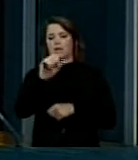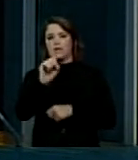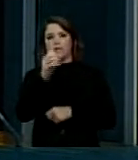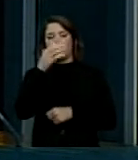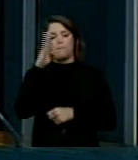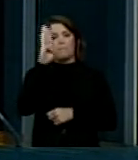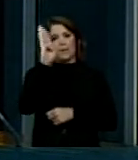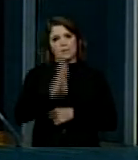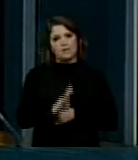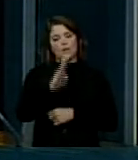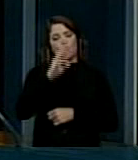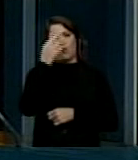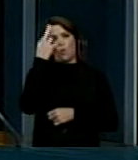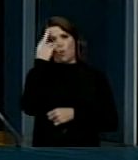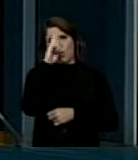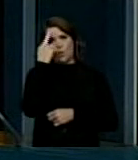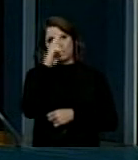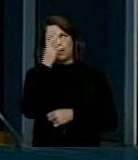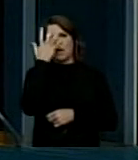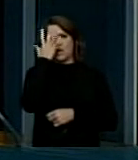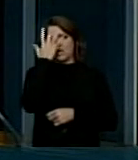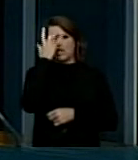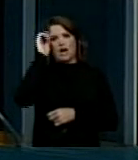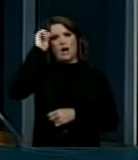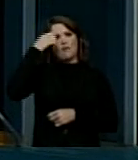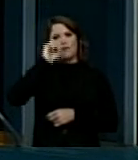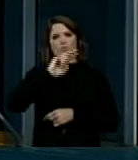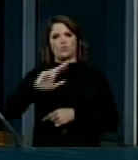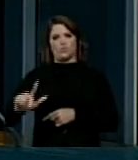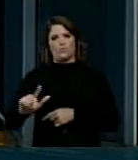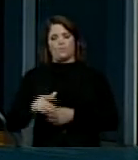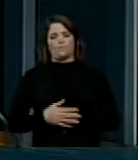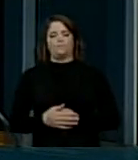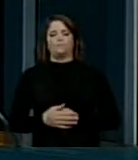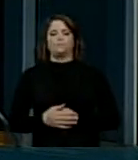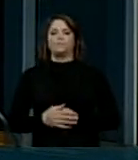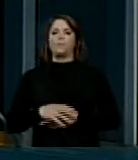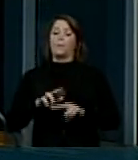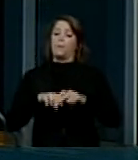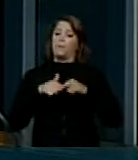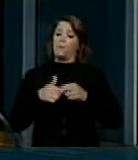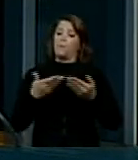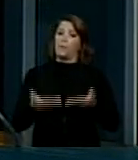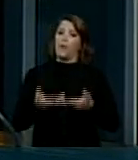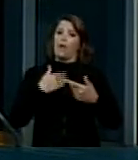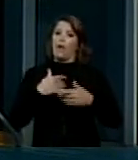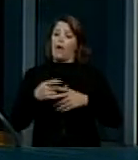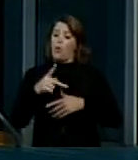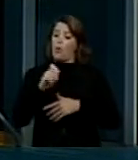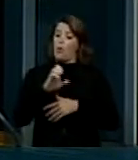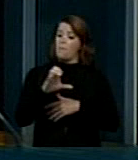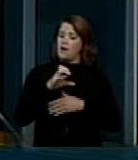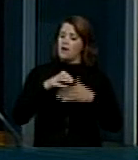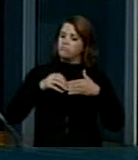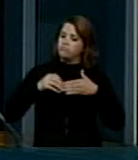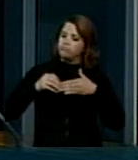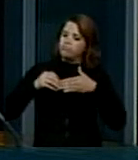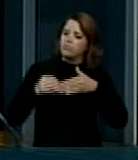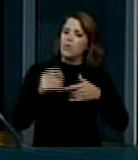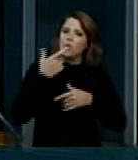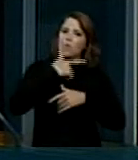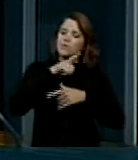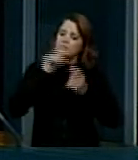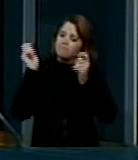Brasil, Rússia, Índia, China e África do Sul. Dado isso, o PAC arrasta o Brasil para